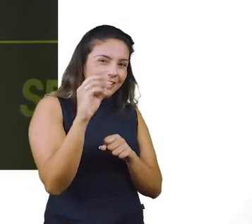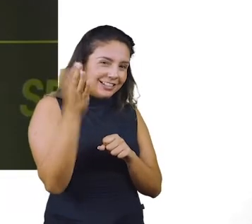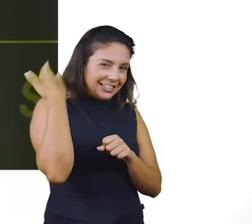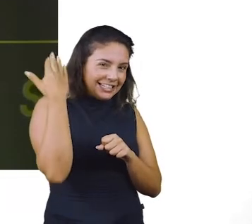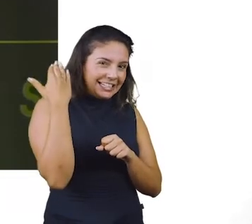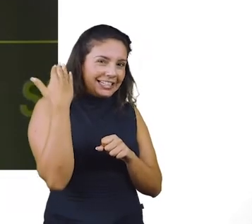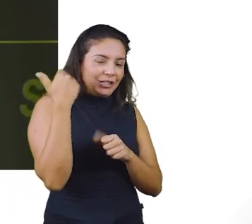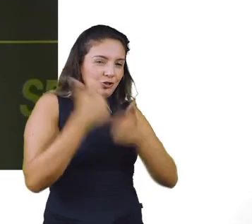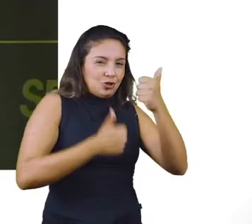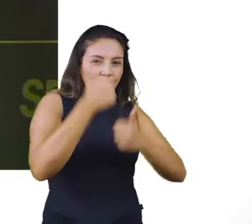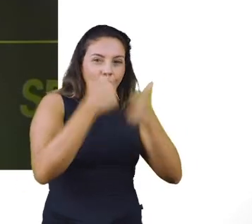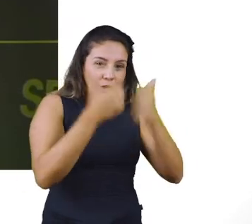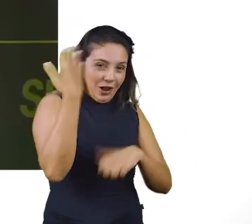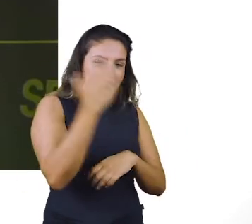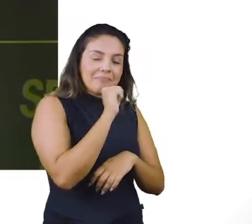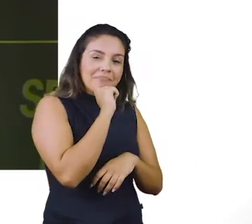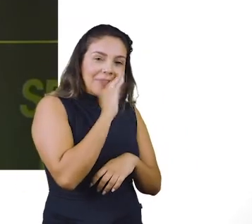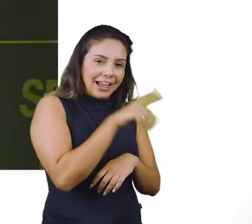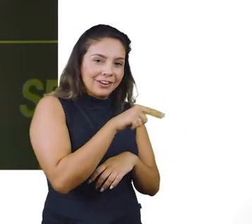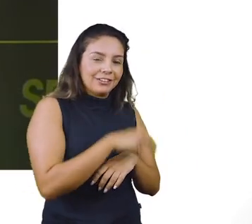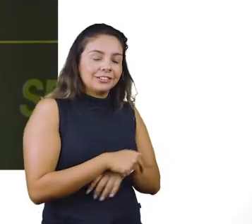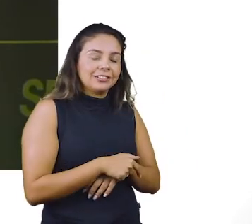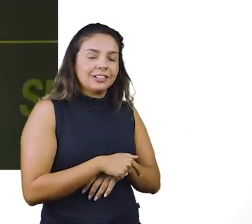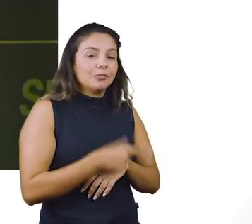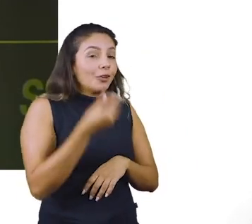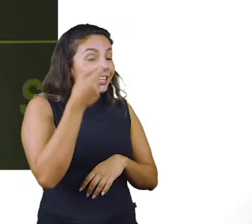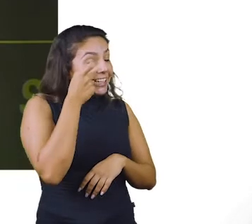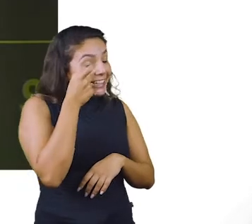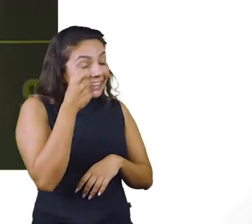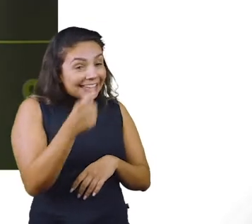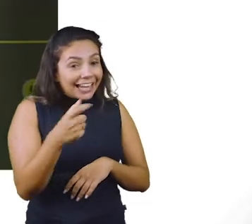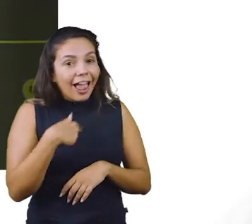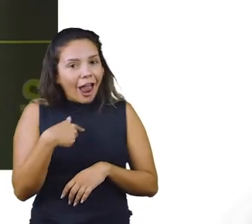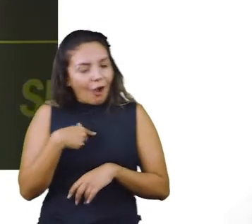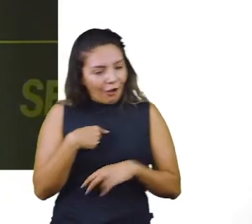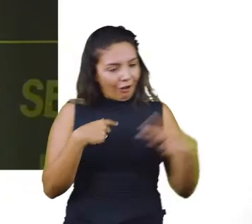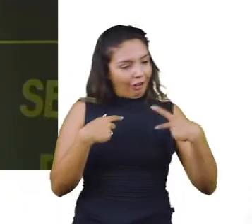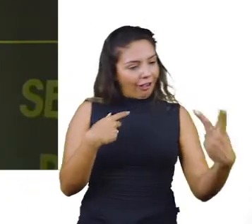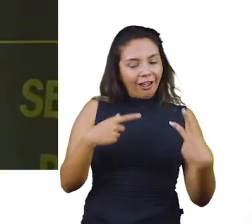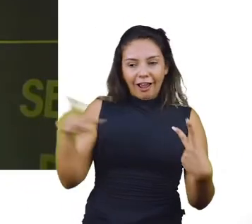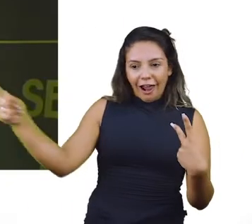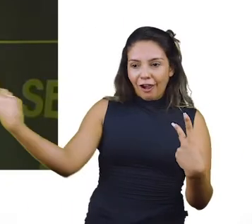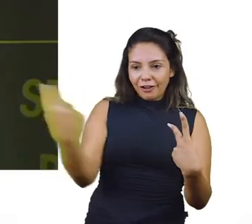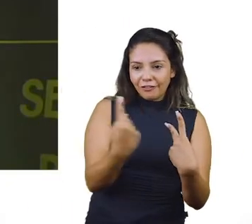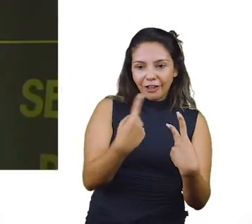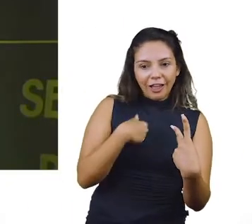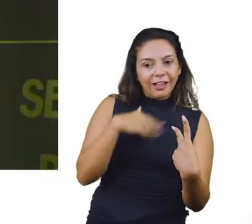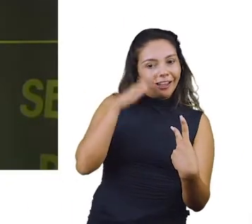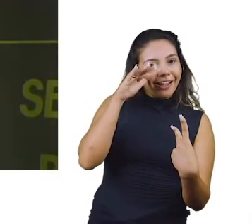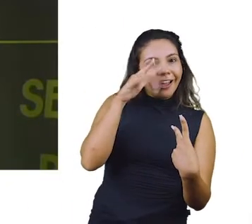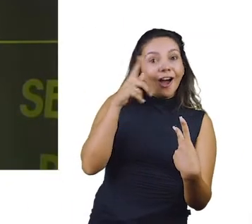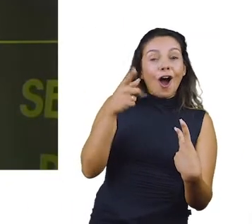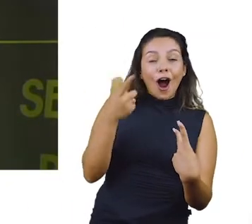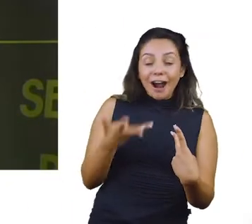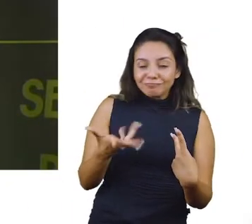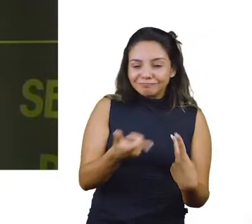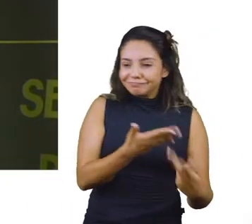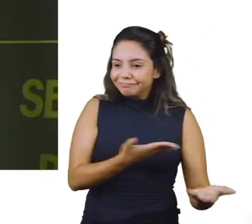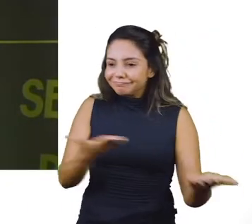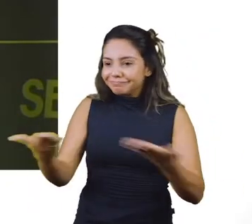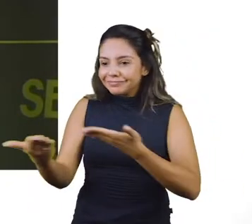dos cassinos, enfim, e foi uma história interessante. Então, essa interação toda, assim, também